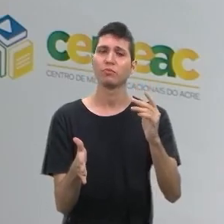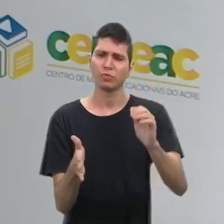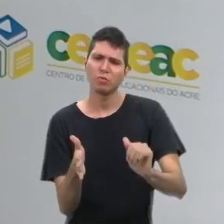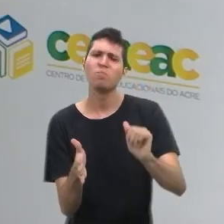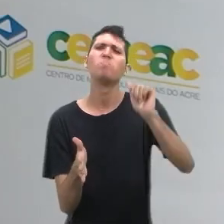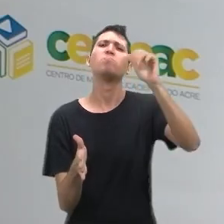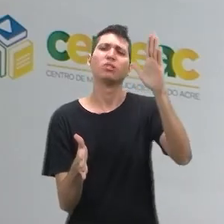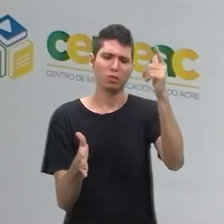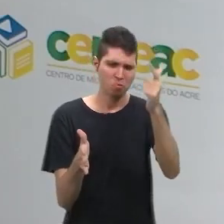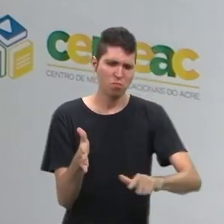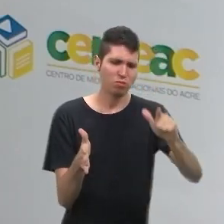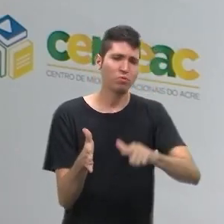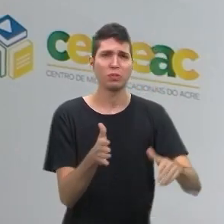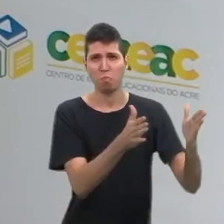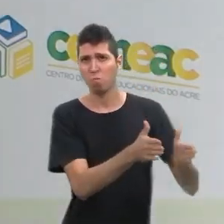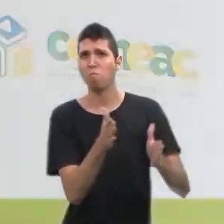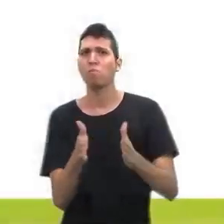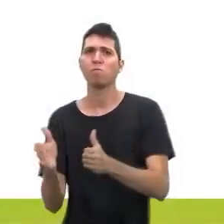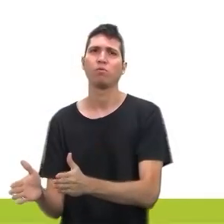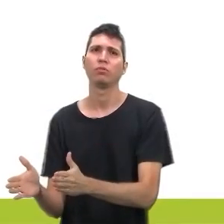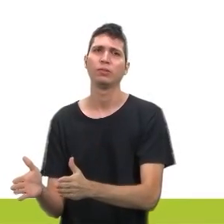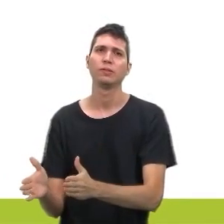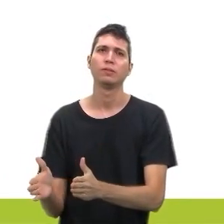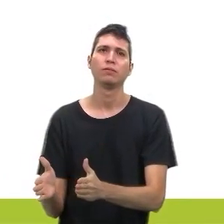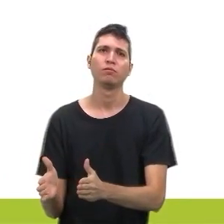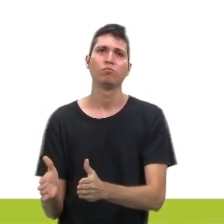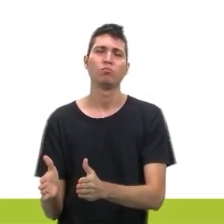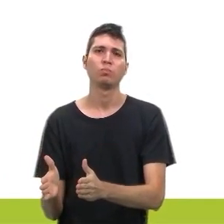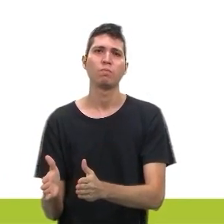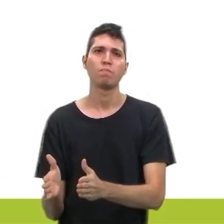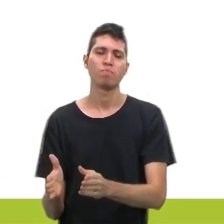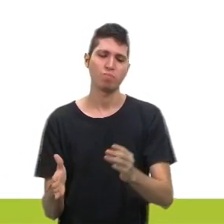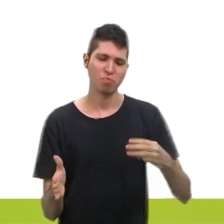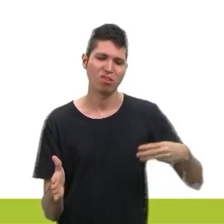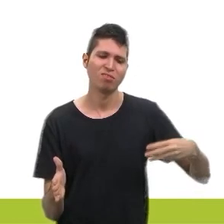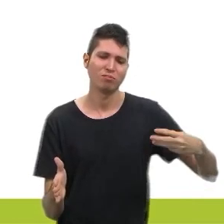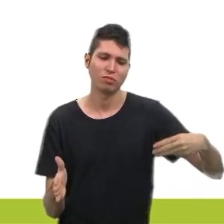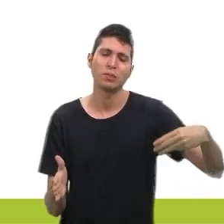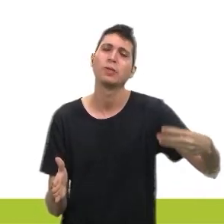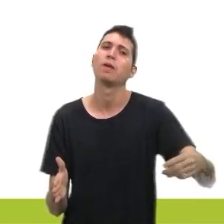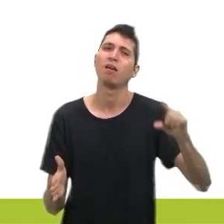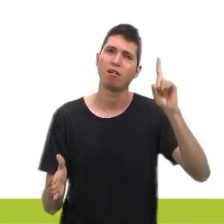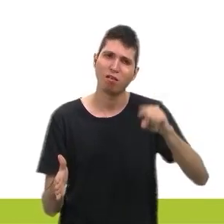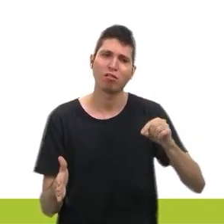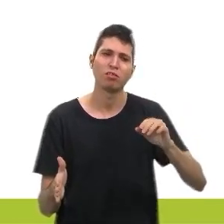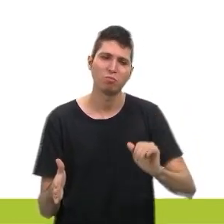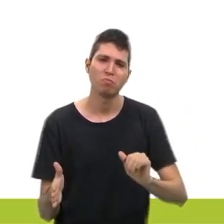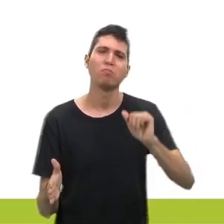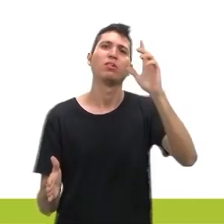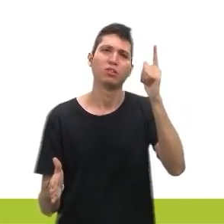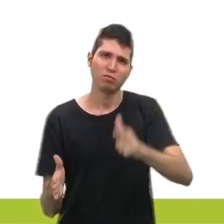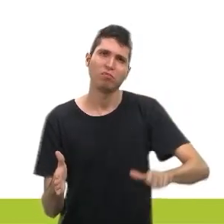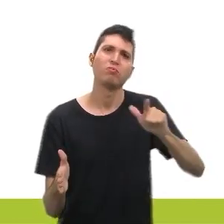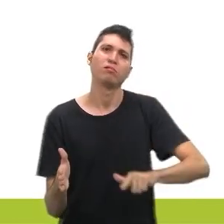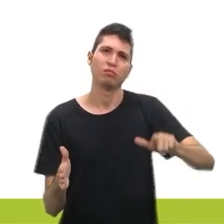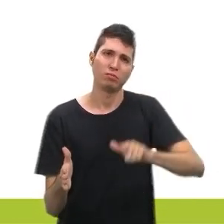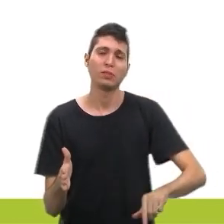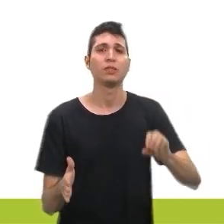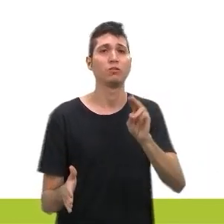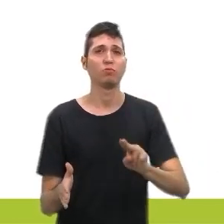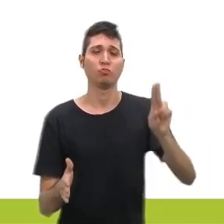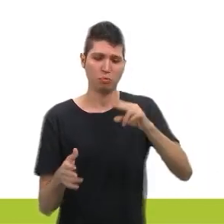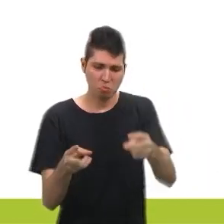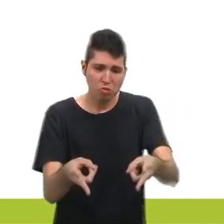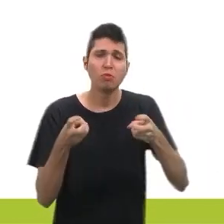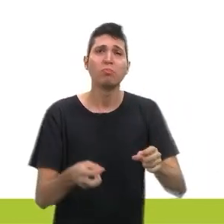Logo, a moda é exatamente aquela informação que aparece mais vezes. Quando ele utiliza, e é importante perceber